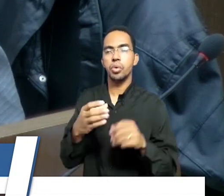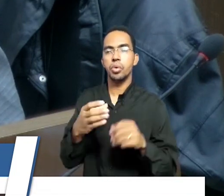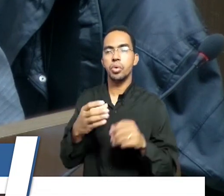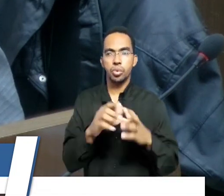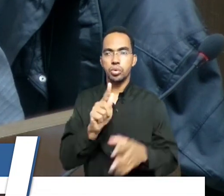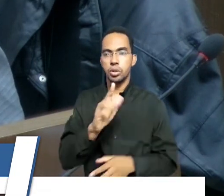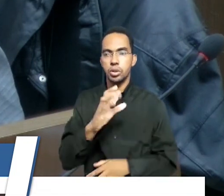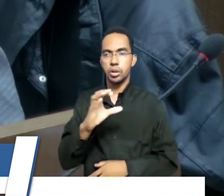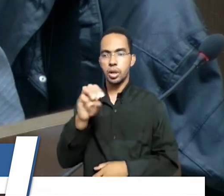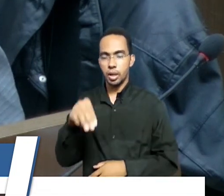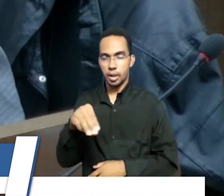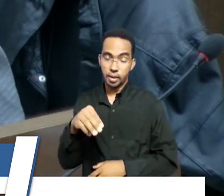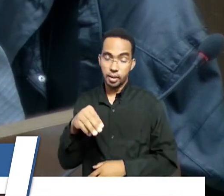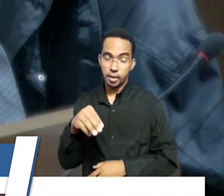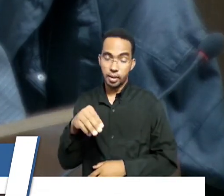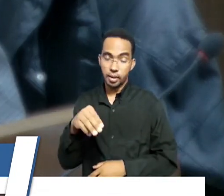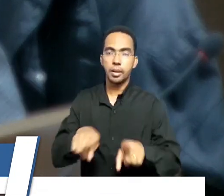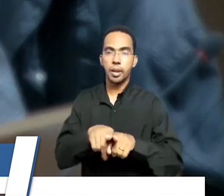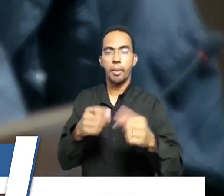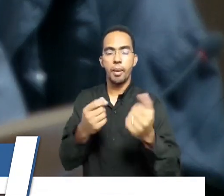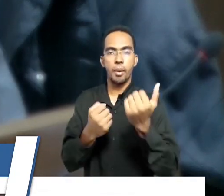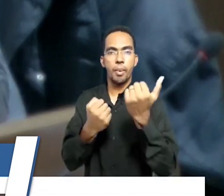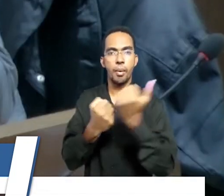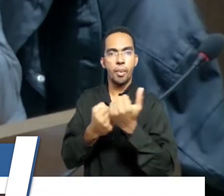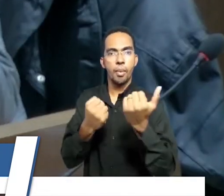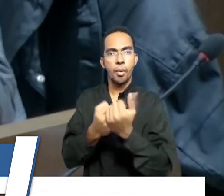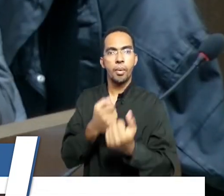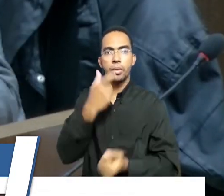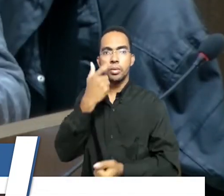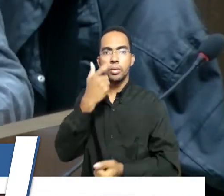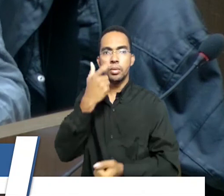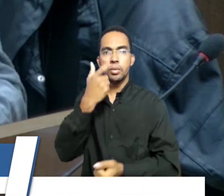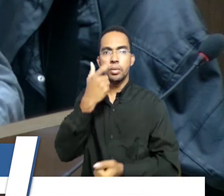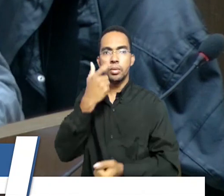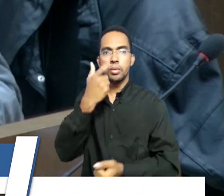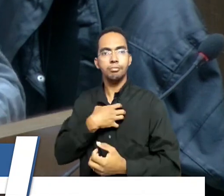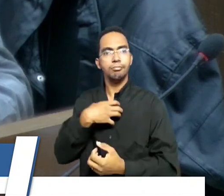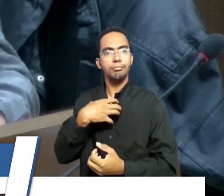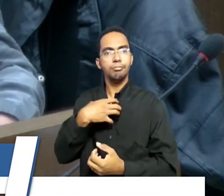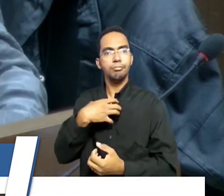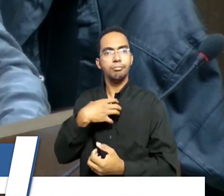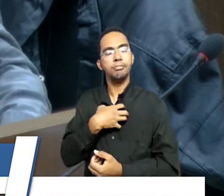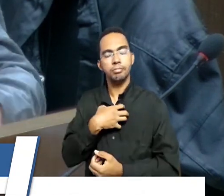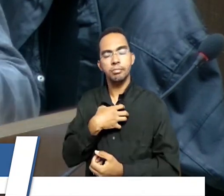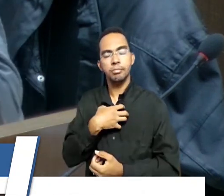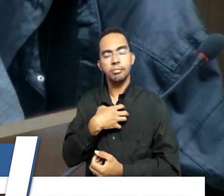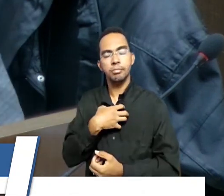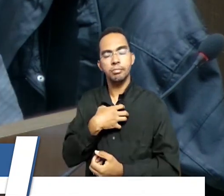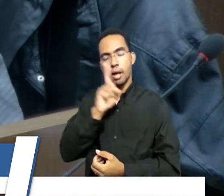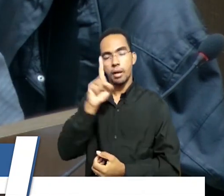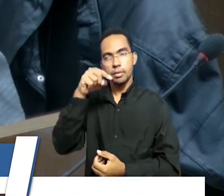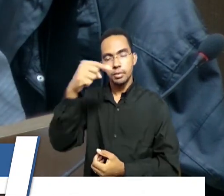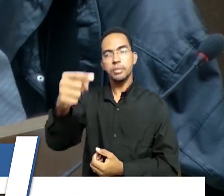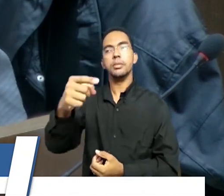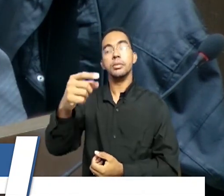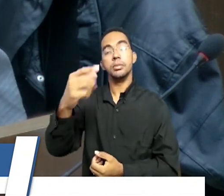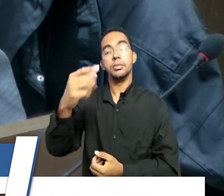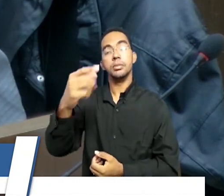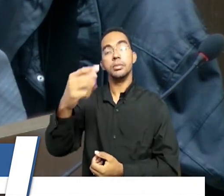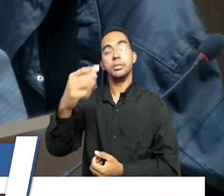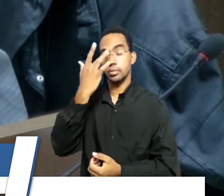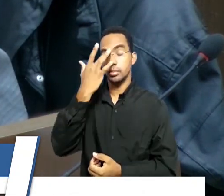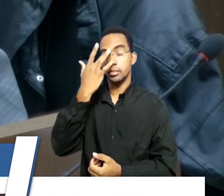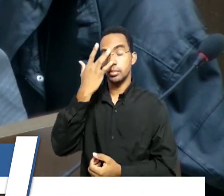do vereador Ronaldo Carvalho nesse sentido, e logo mais, daqui a pouco tempo, nós vamos estar lá, eu, Daniel Bassi,